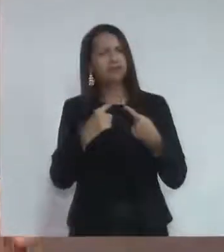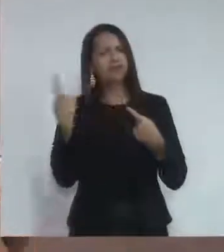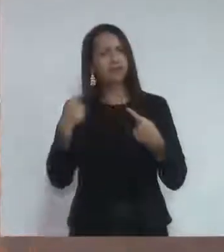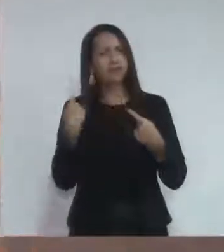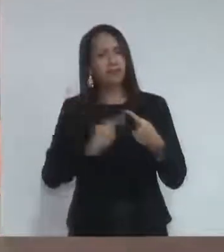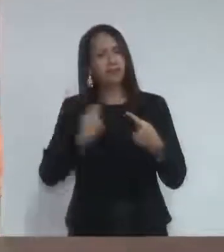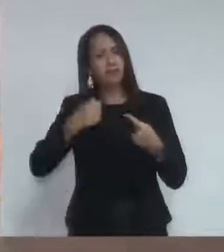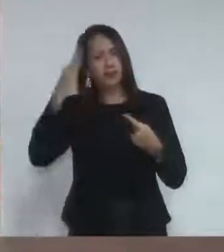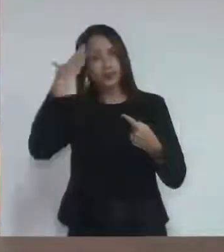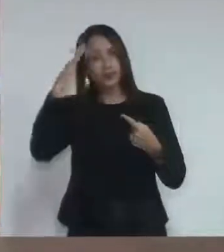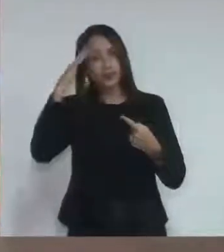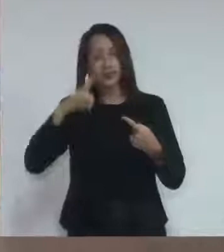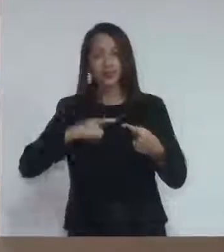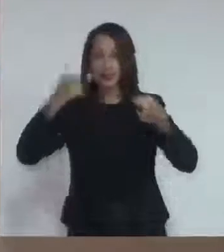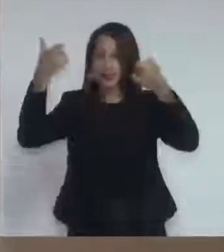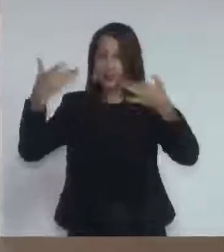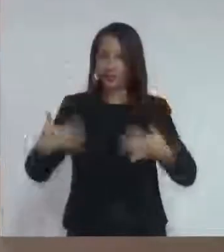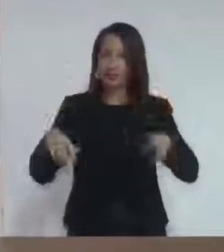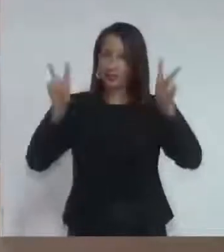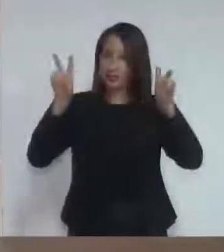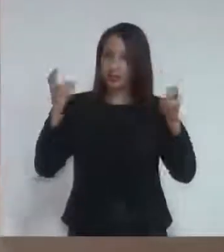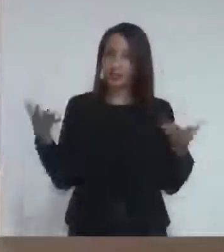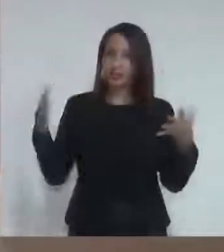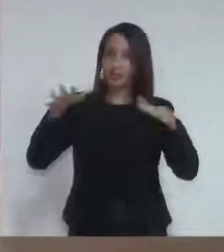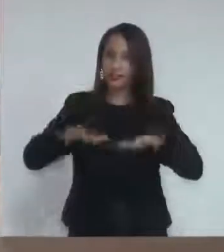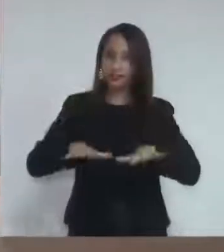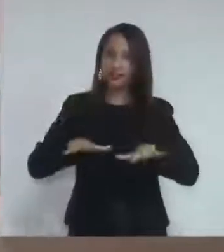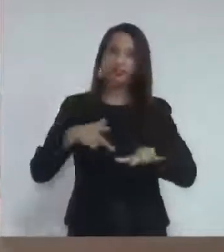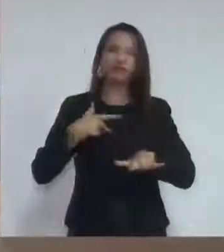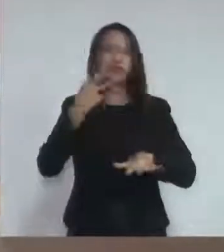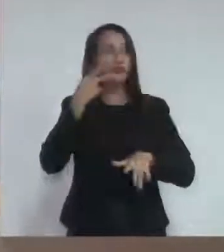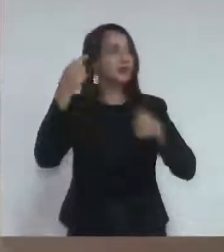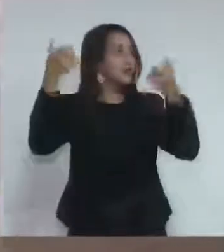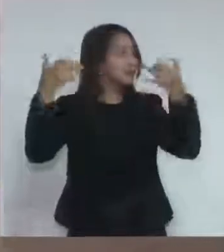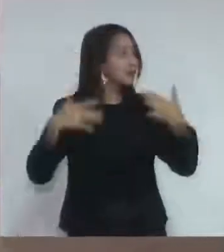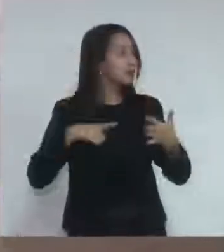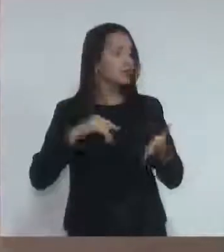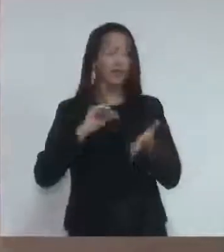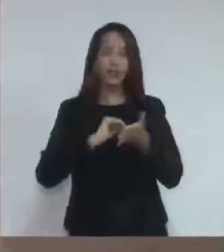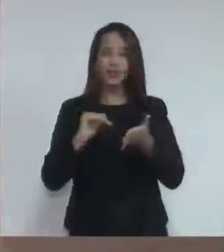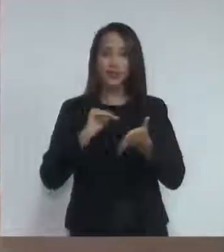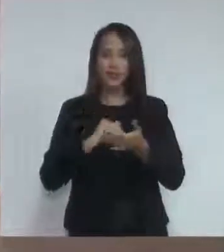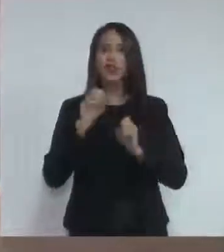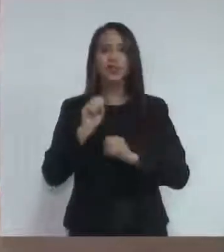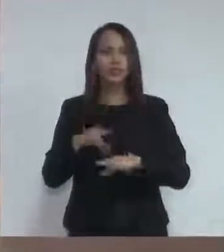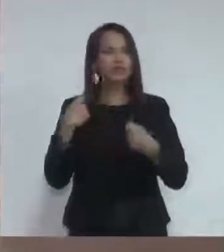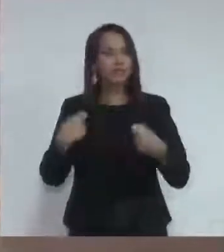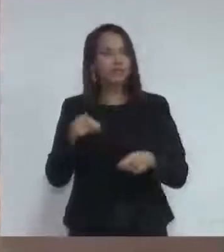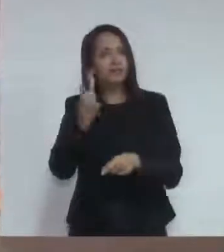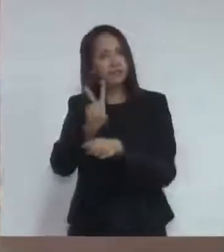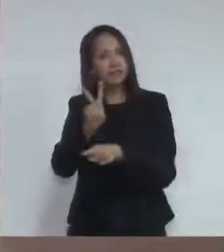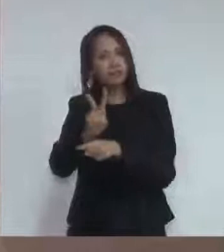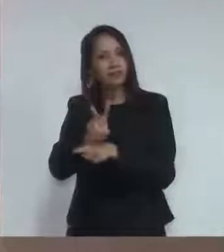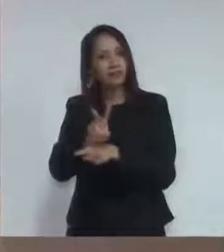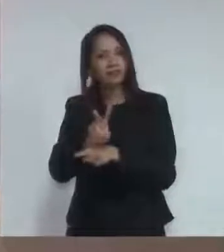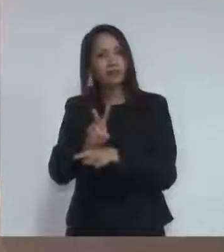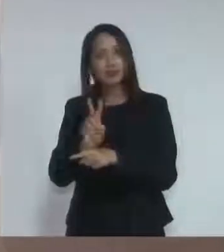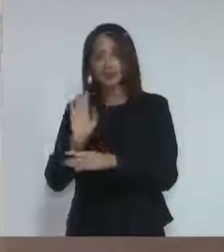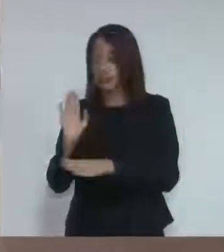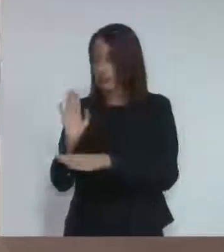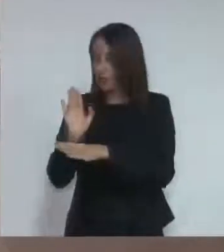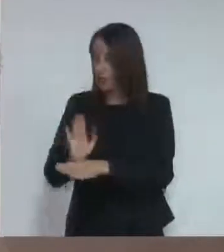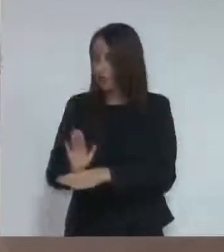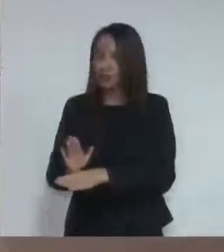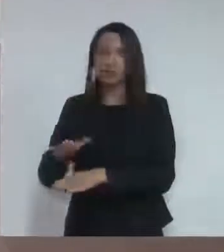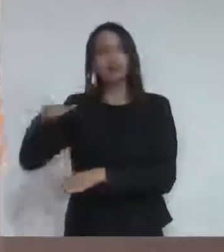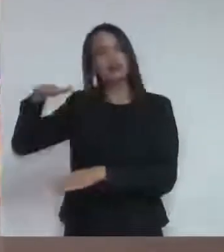quando a gente fala de inclusão, e a gente está falando da Secretaria da Educação, a gente precisa preservar o auxiliar. Não é? O auxiliar que